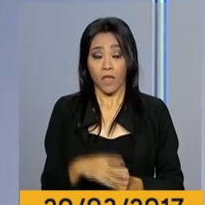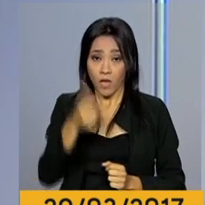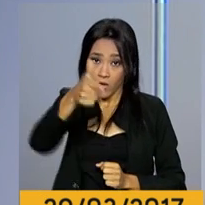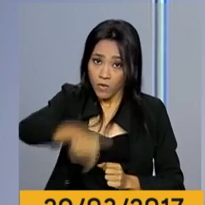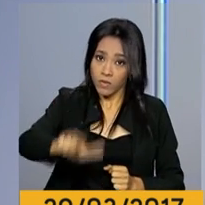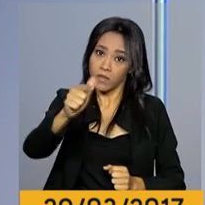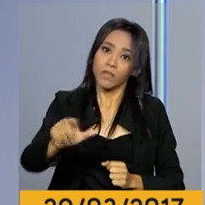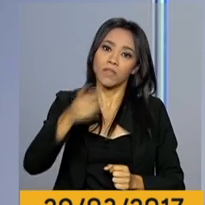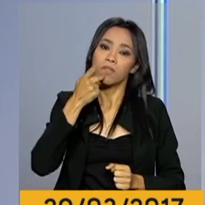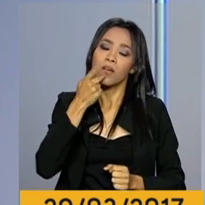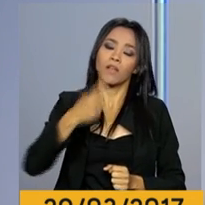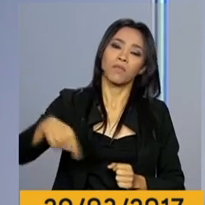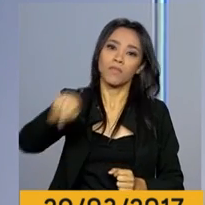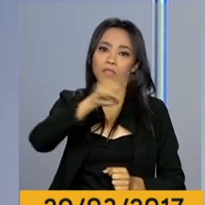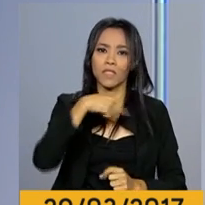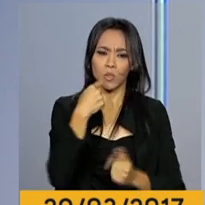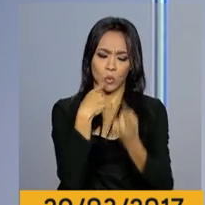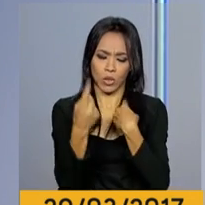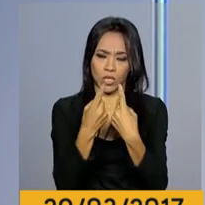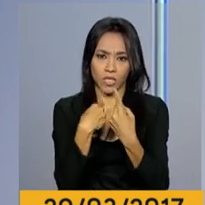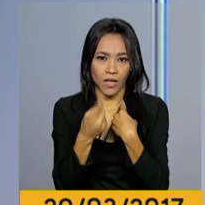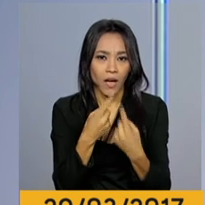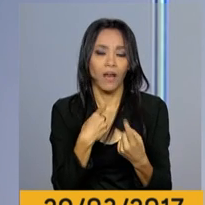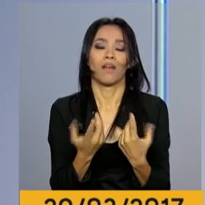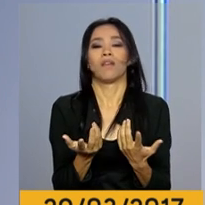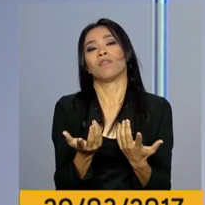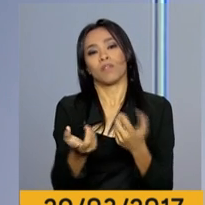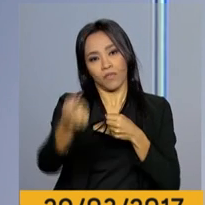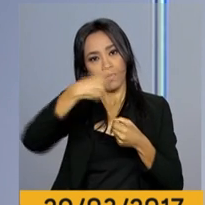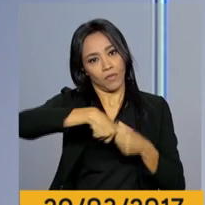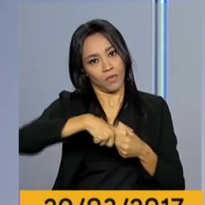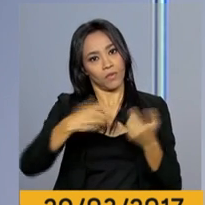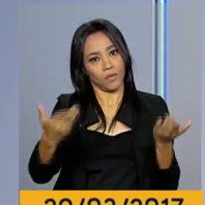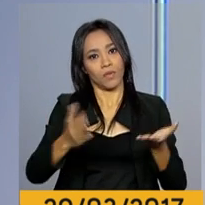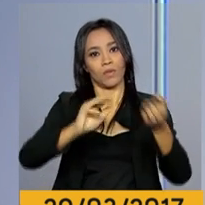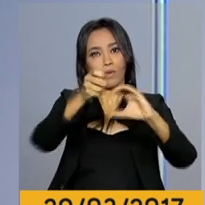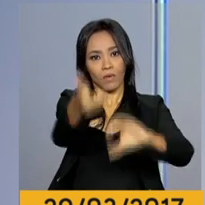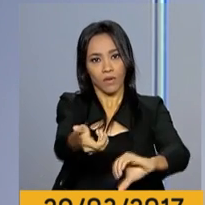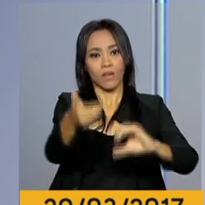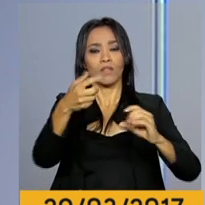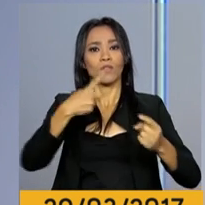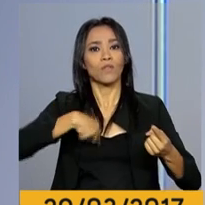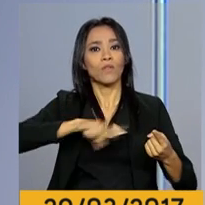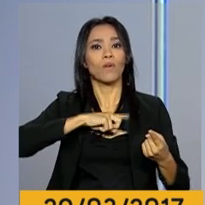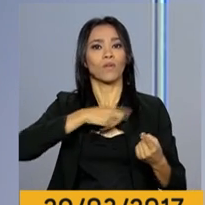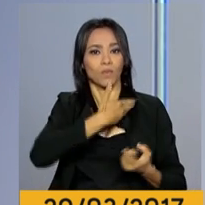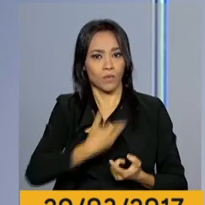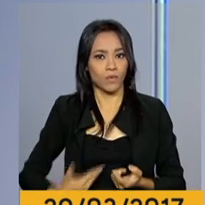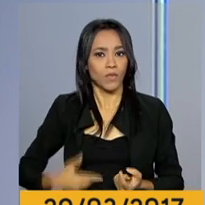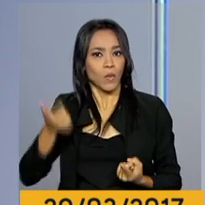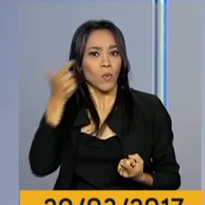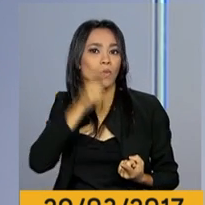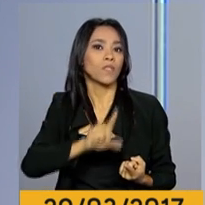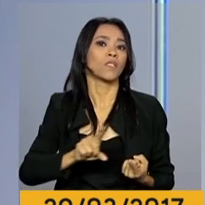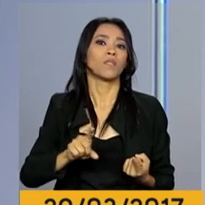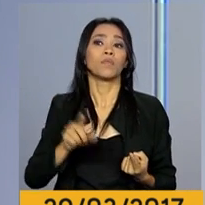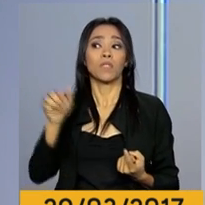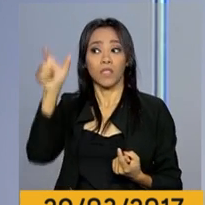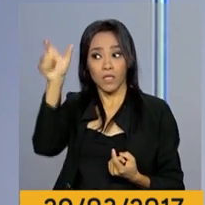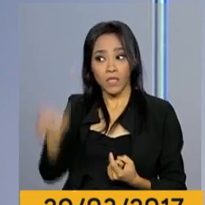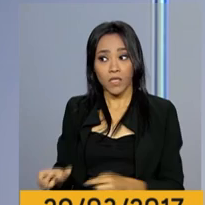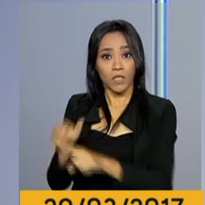o diálogo restabelecido congresso nacional nós conseguimos muito daquilo que o presidente alexandre